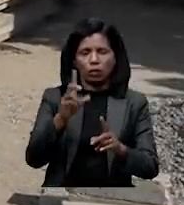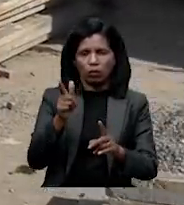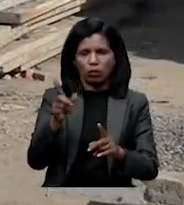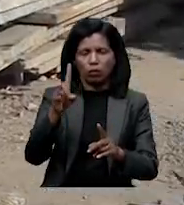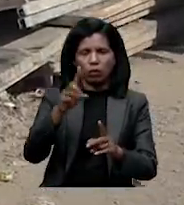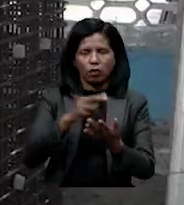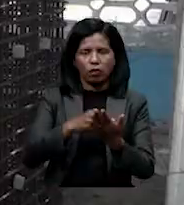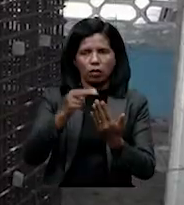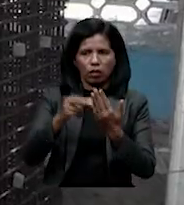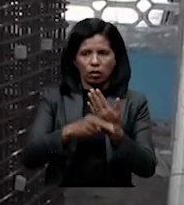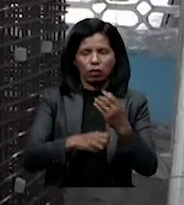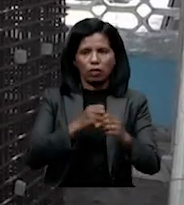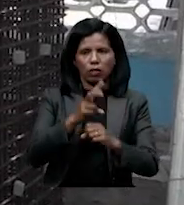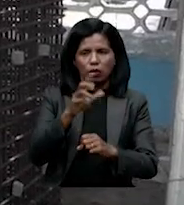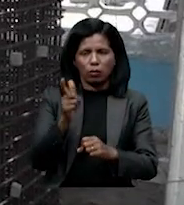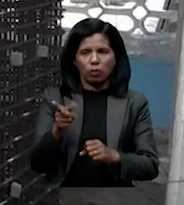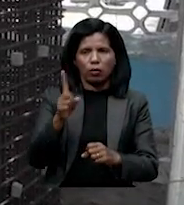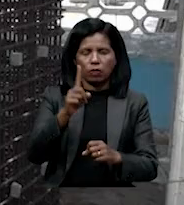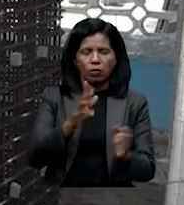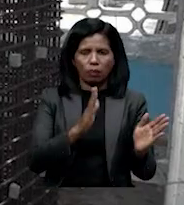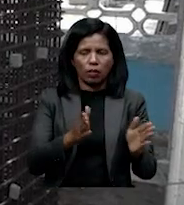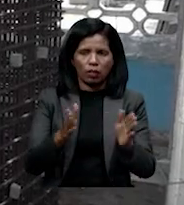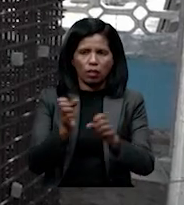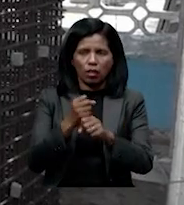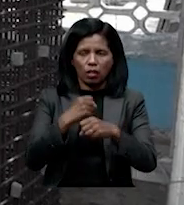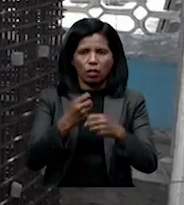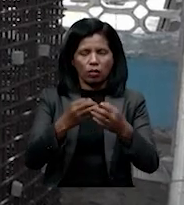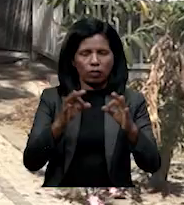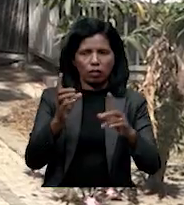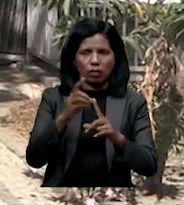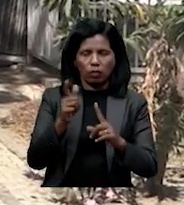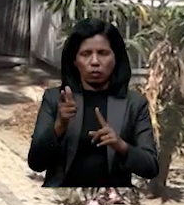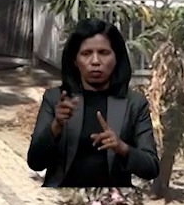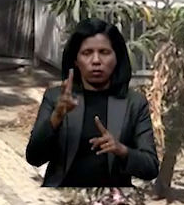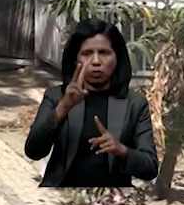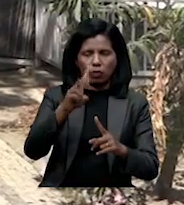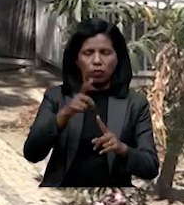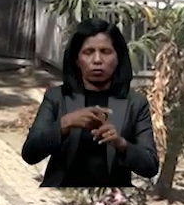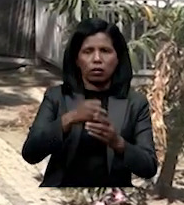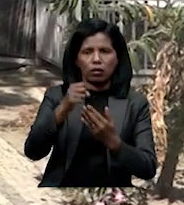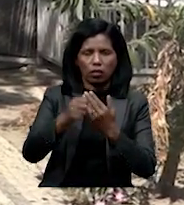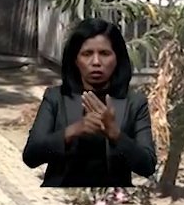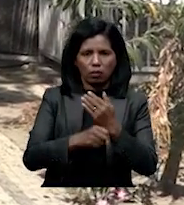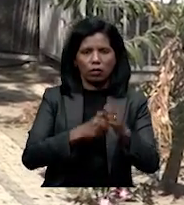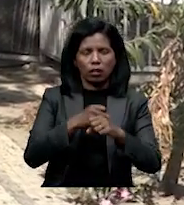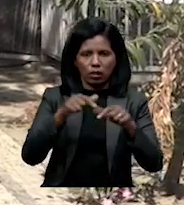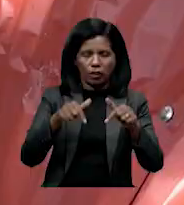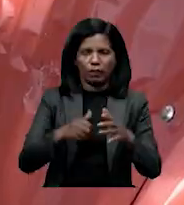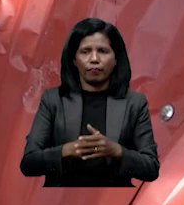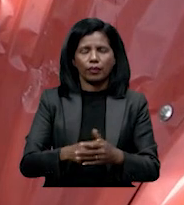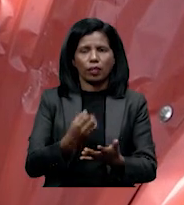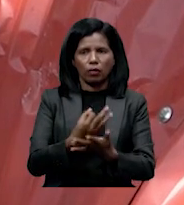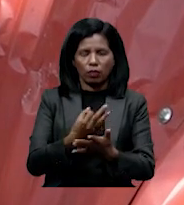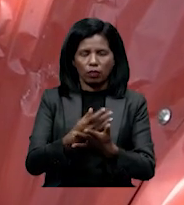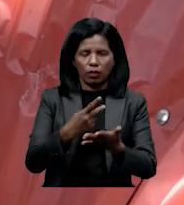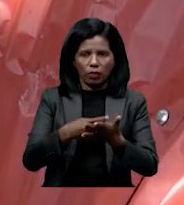ring rua nulu resing ida no tuir plano sere mata iha lorong rua nulu resing rua fulan setembro tine nem total orçamento ba